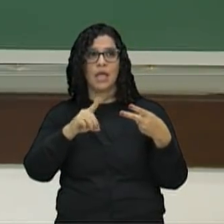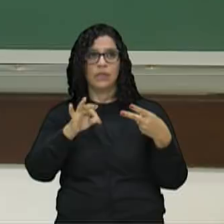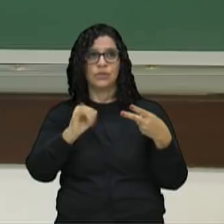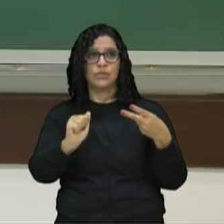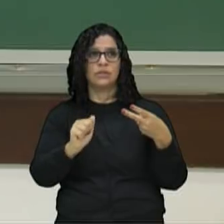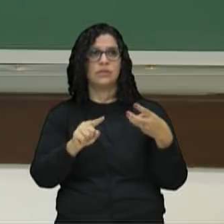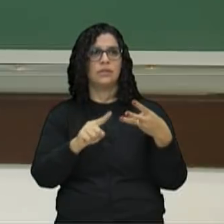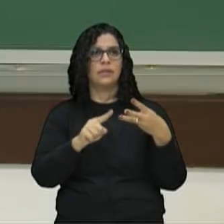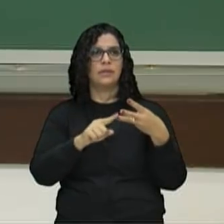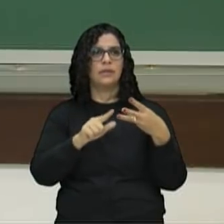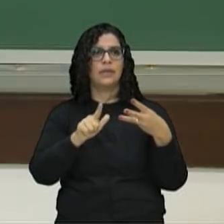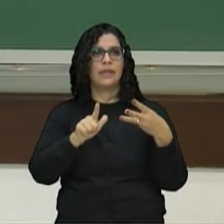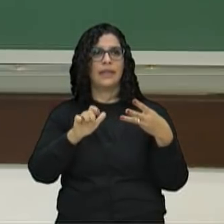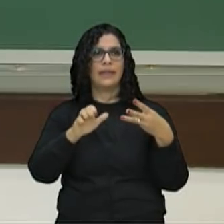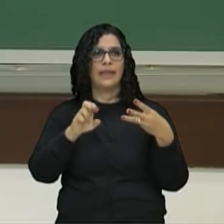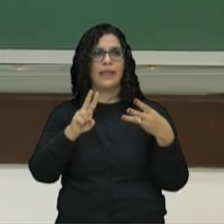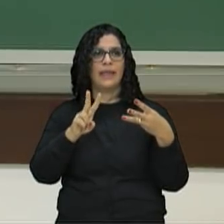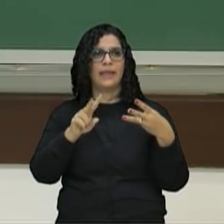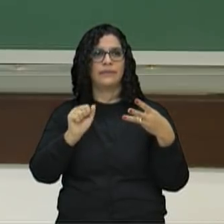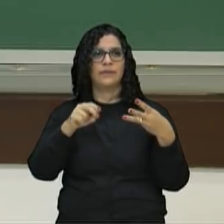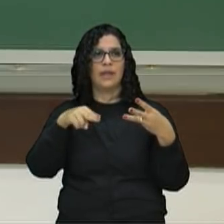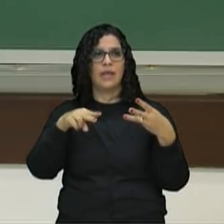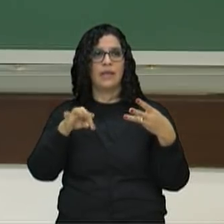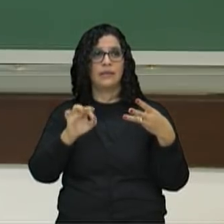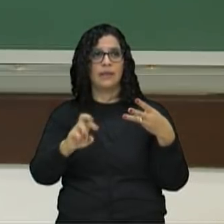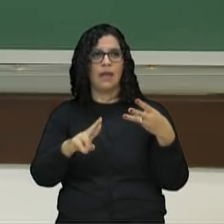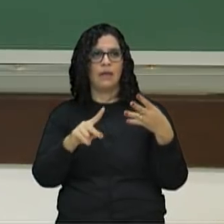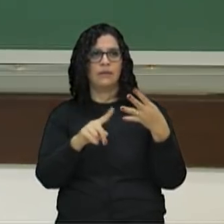Então, turma, porque isso